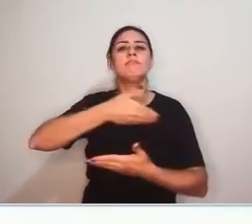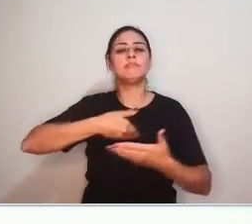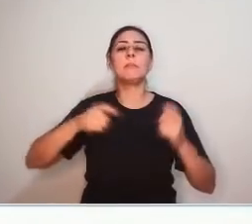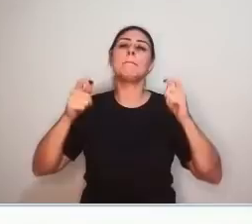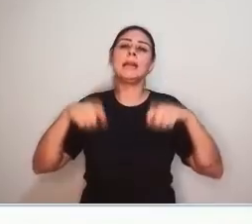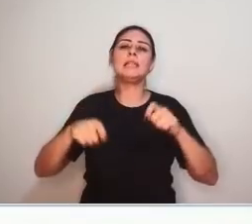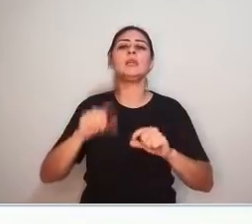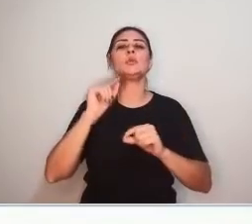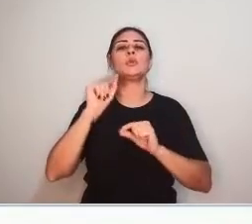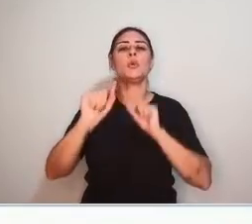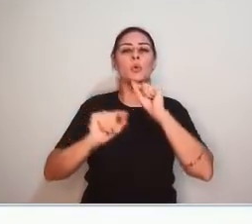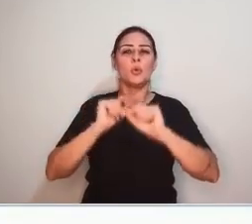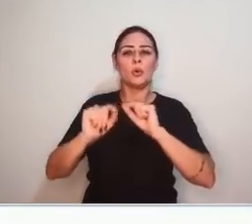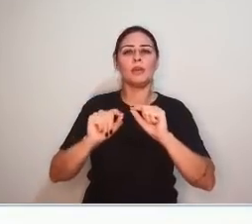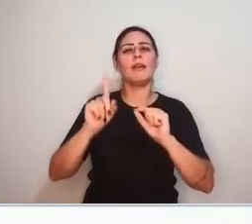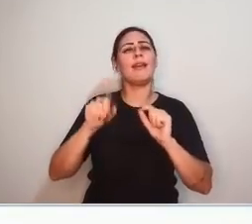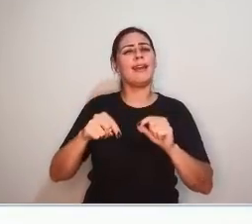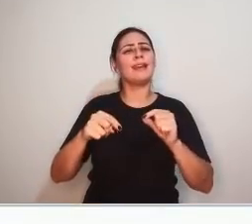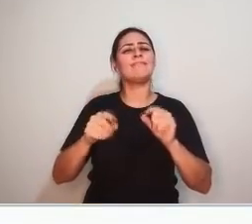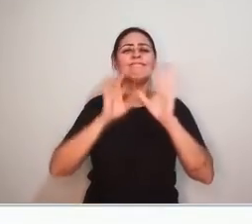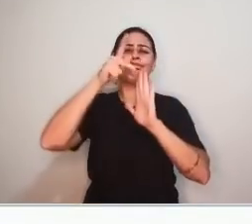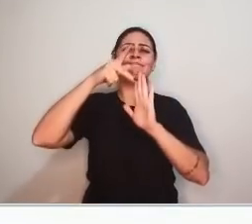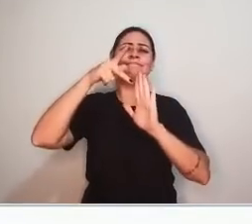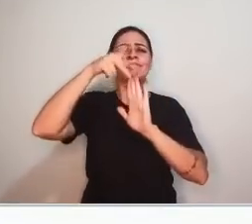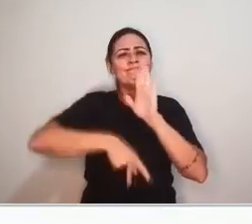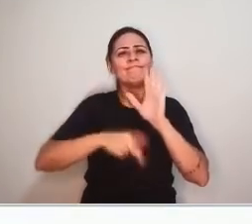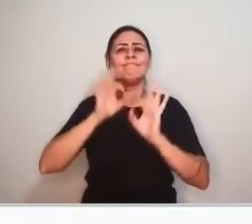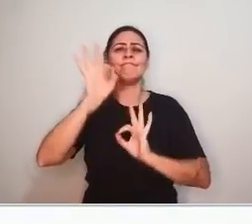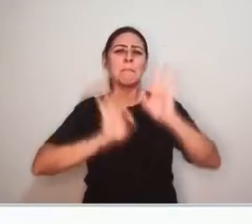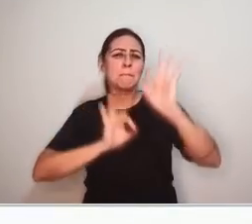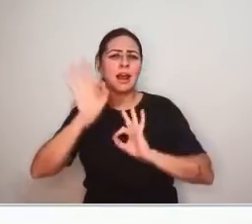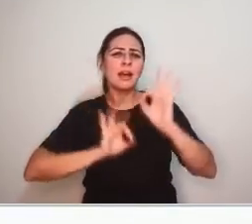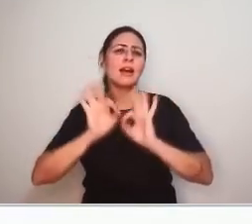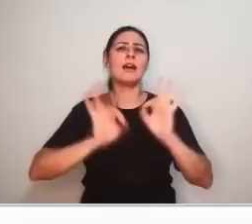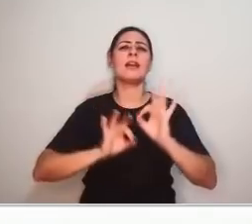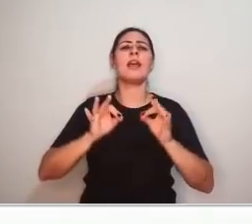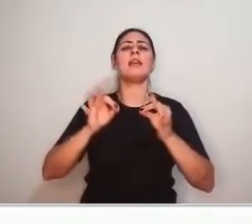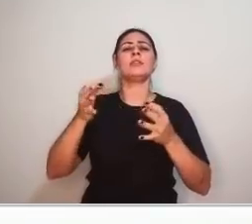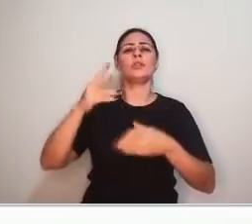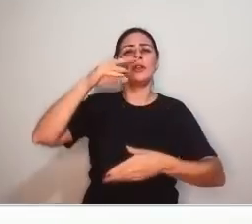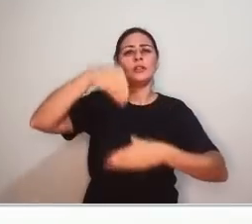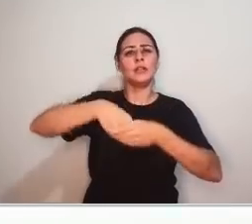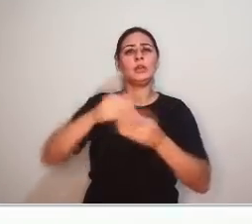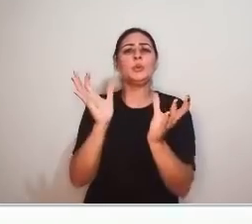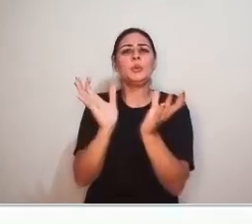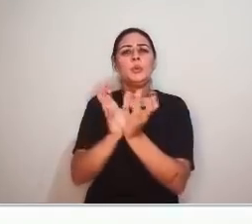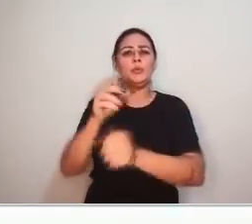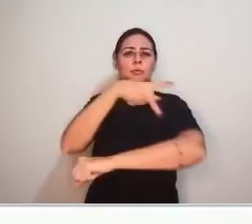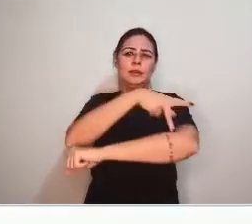integração das coisas precisam ser muito bem dosadas e planejadas pelo docente, junto com a